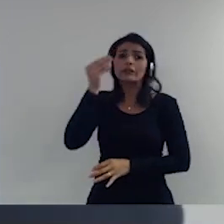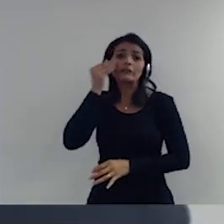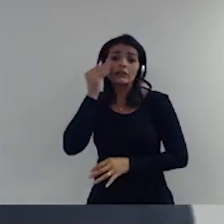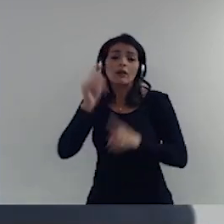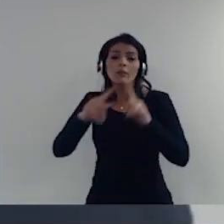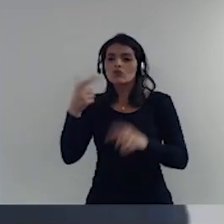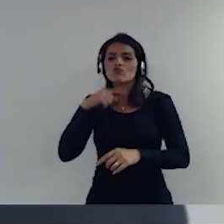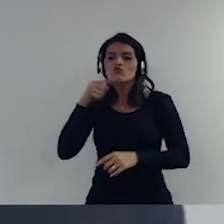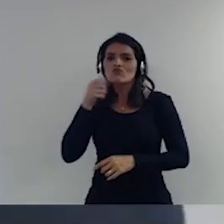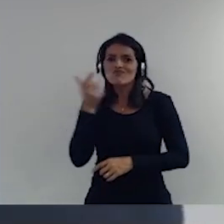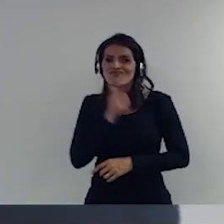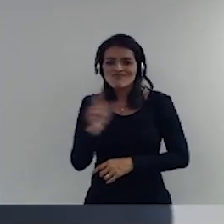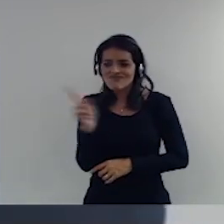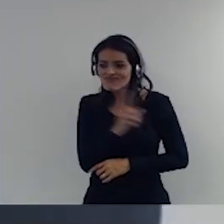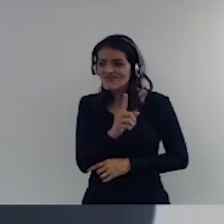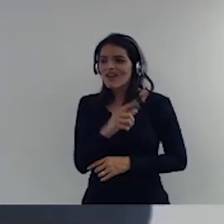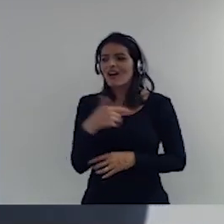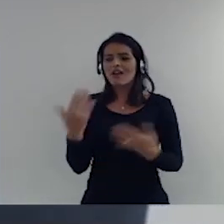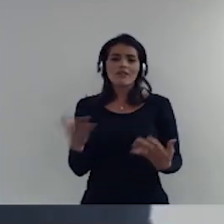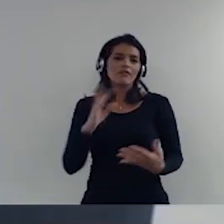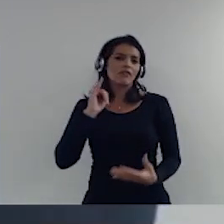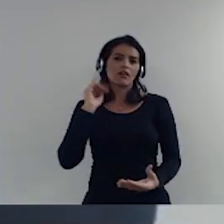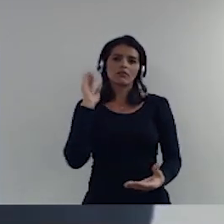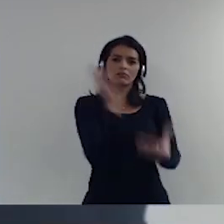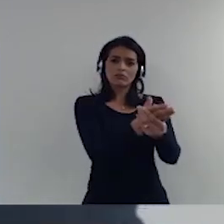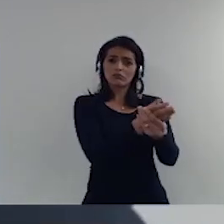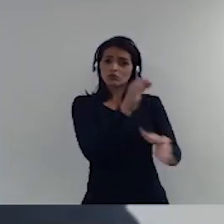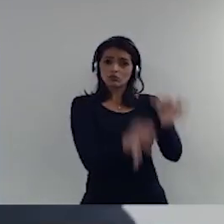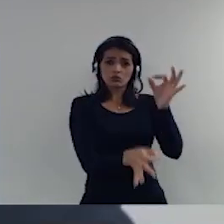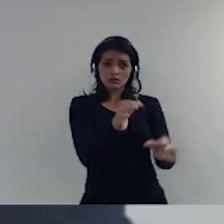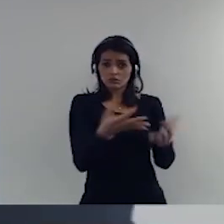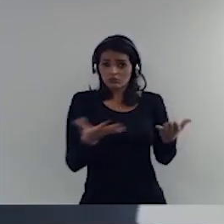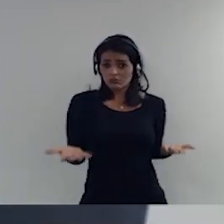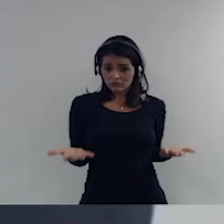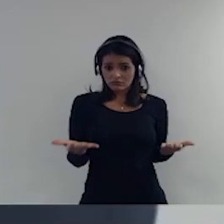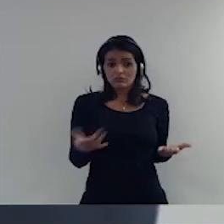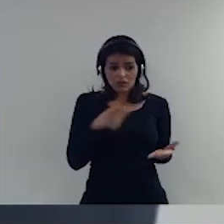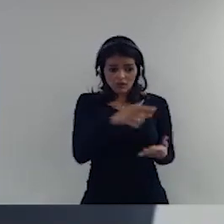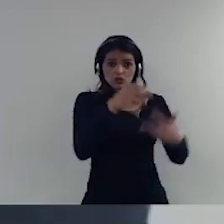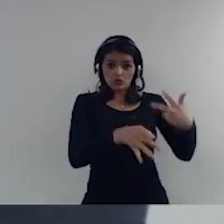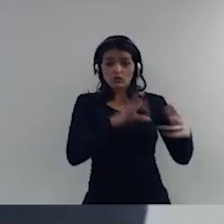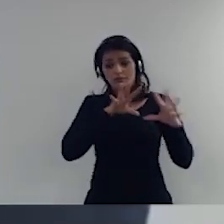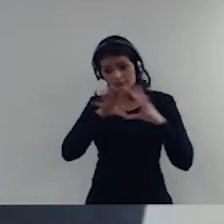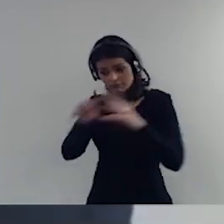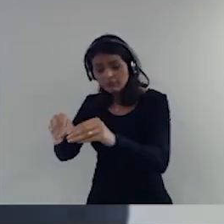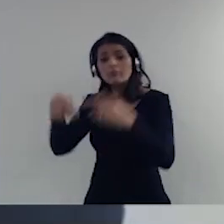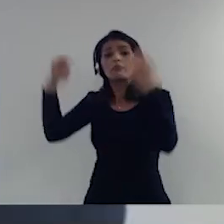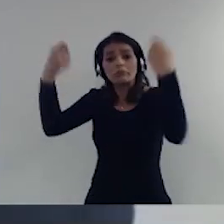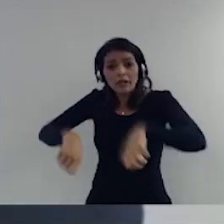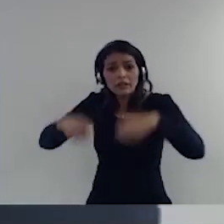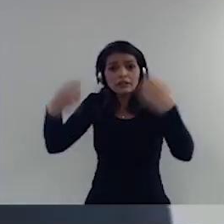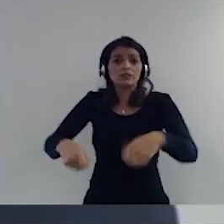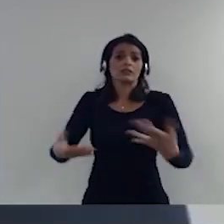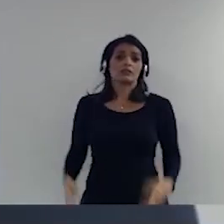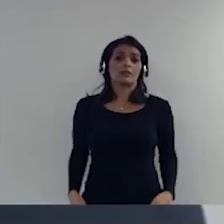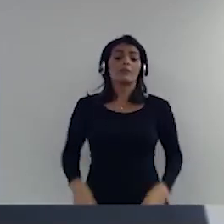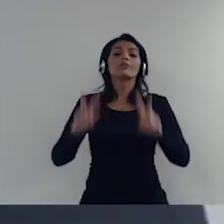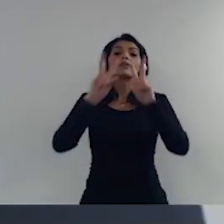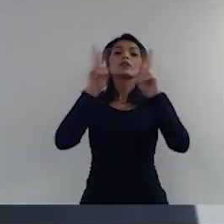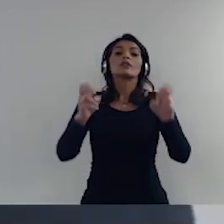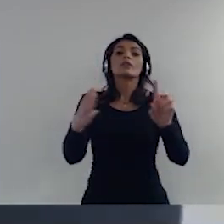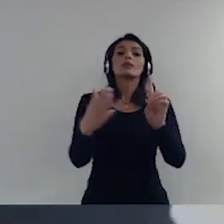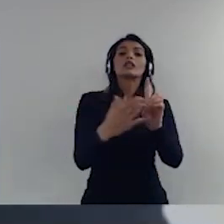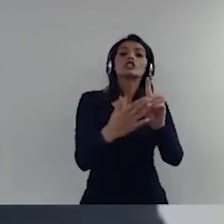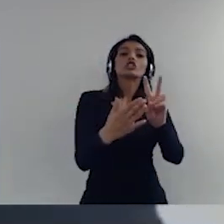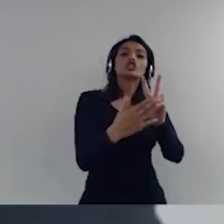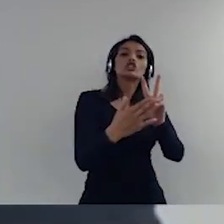não consegue essa solução, você simplesmente o judiciário não vai intervir, o judiciário deve intervir. E aí, sobre a questão indígena, é muito